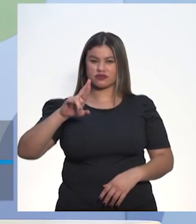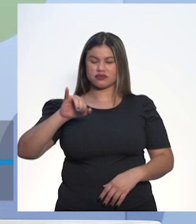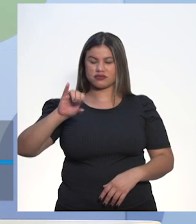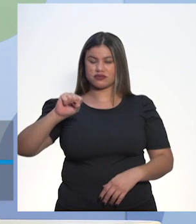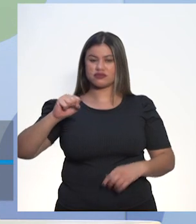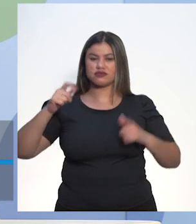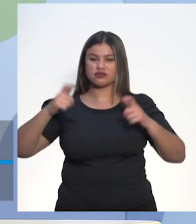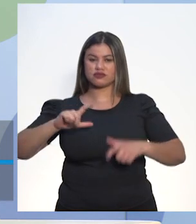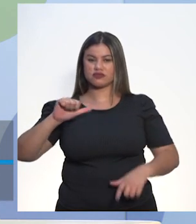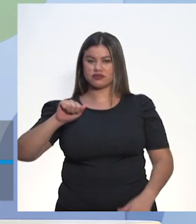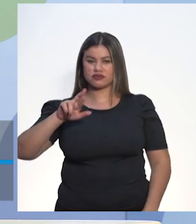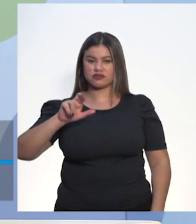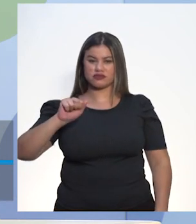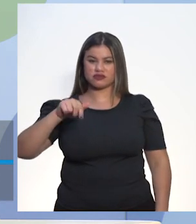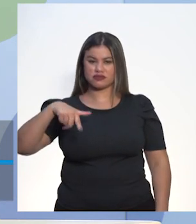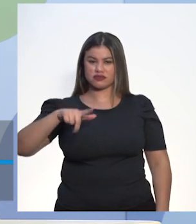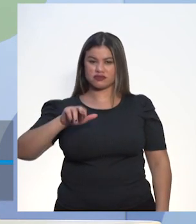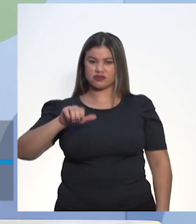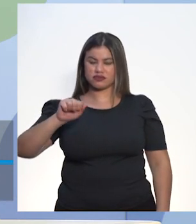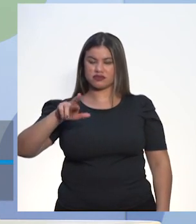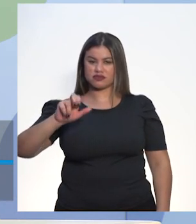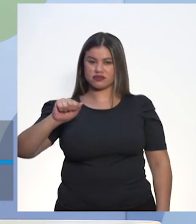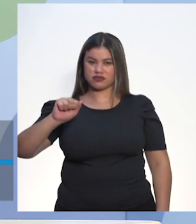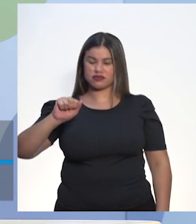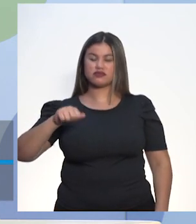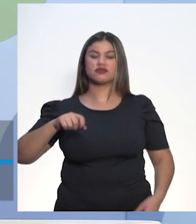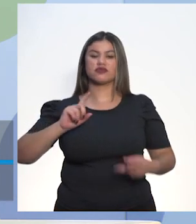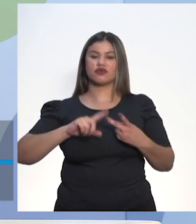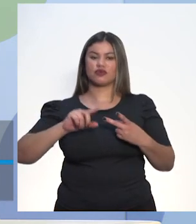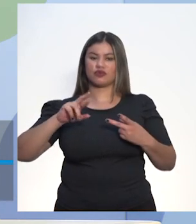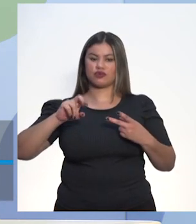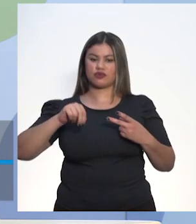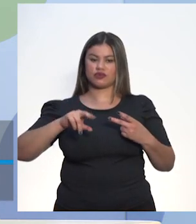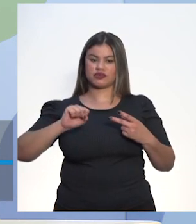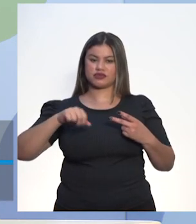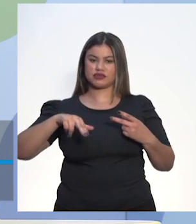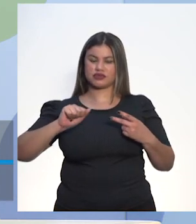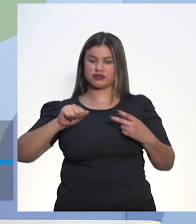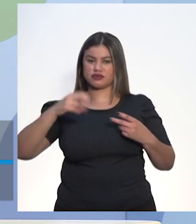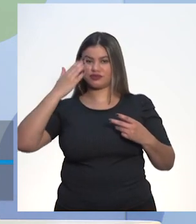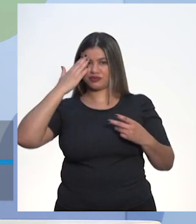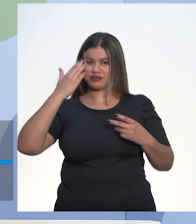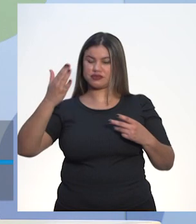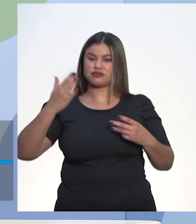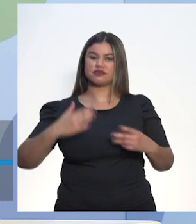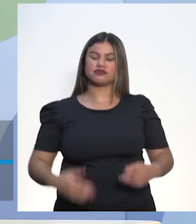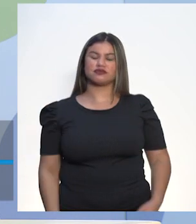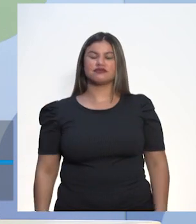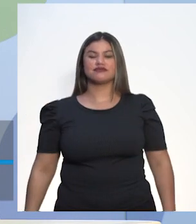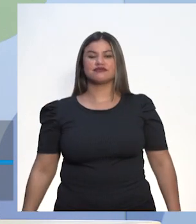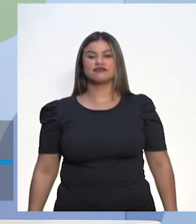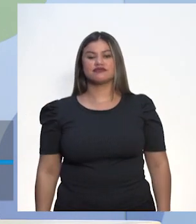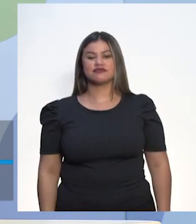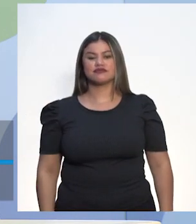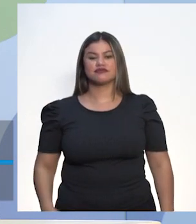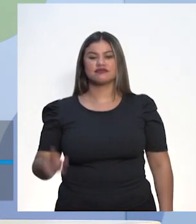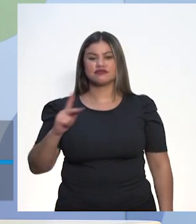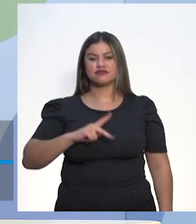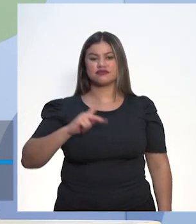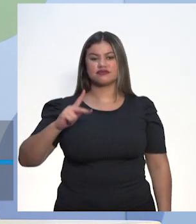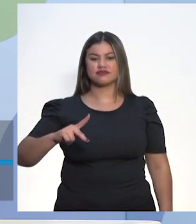Valeu, Gustavo. Obrigado pela participação. Professora Rosana também, sempre aqui com a gente. Valeu, gente. Obrigado. Tá?